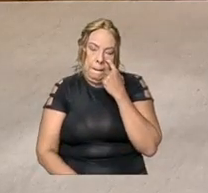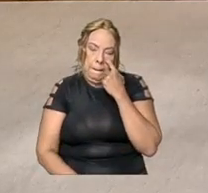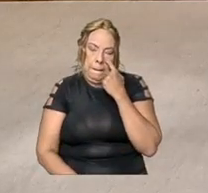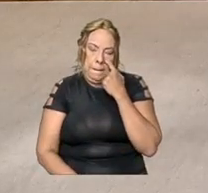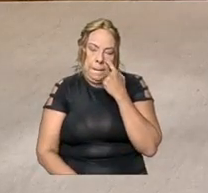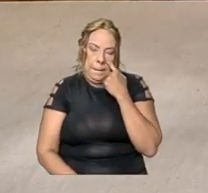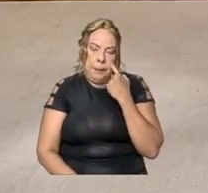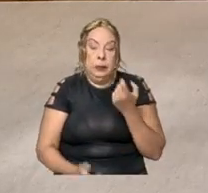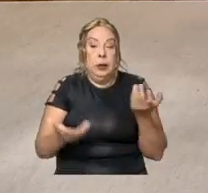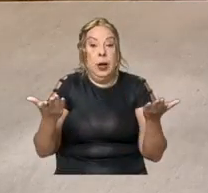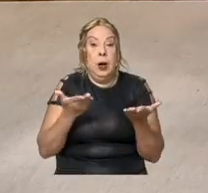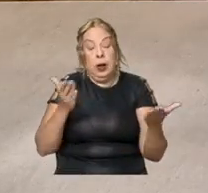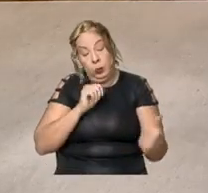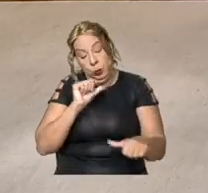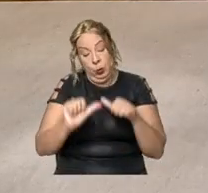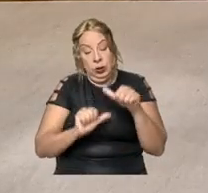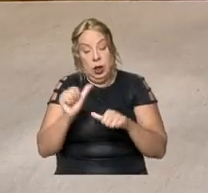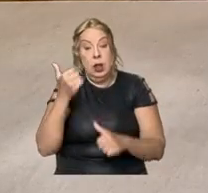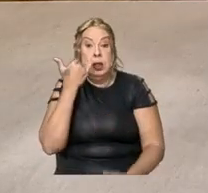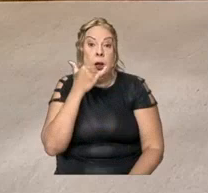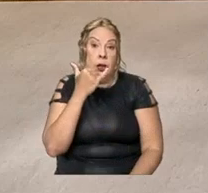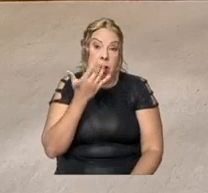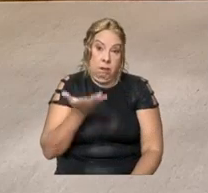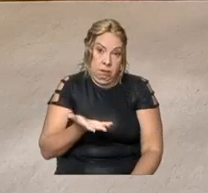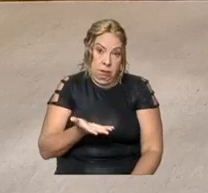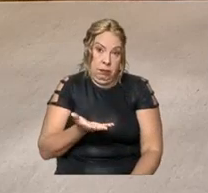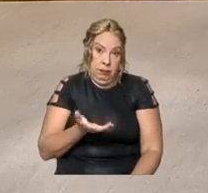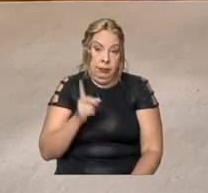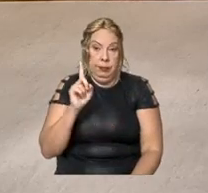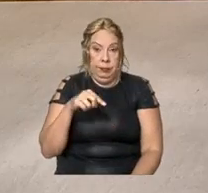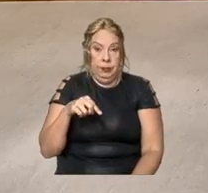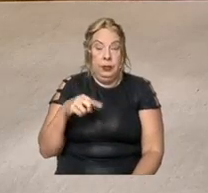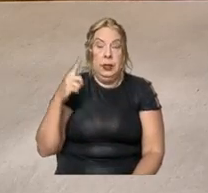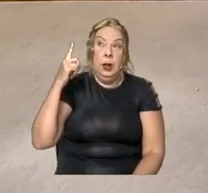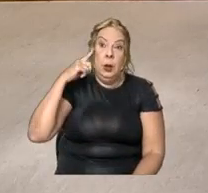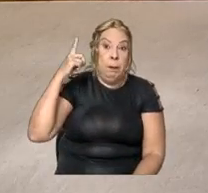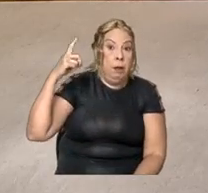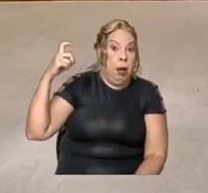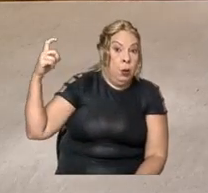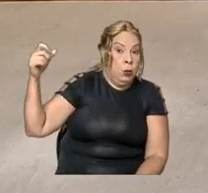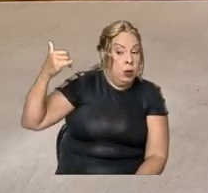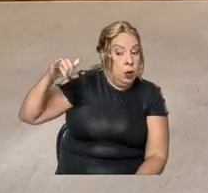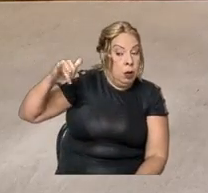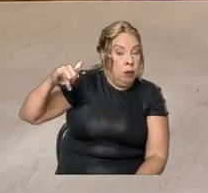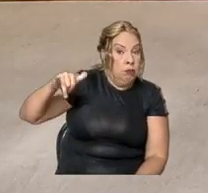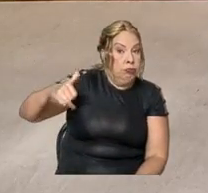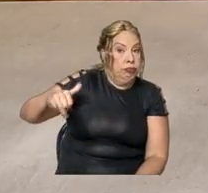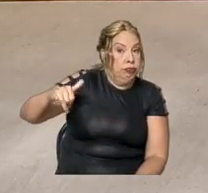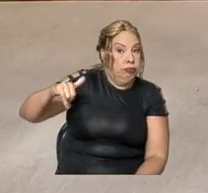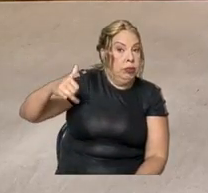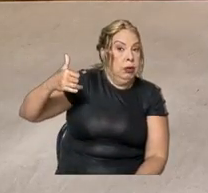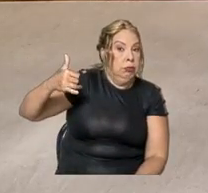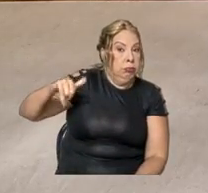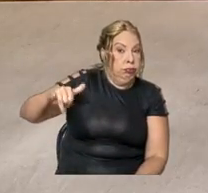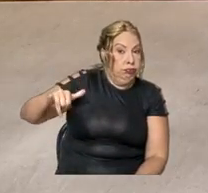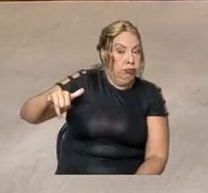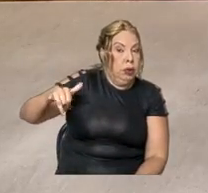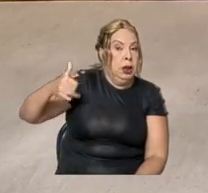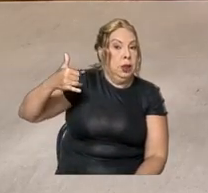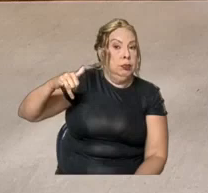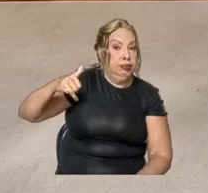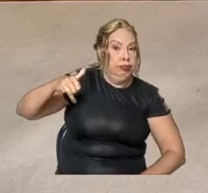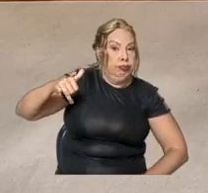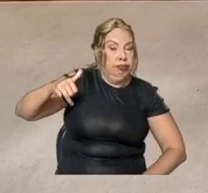no celular, né? Ai, muito bom. Semana de premiação para a família inteira, o up, o celular pode ir para a mamãe, né? Mamãe é que usa mais. A mamãe vai usar,